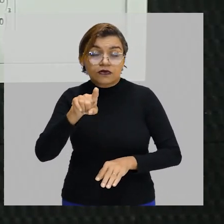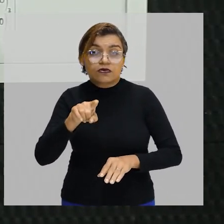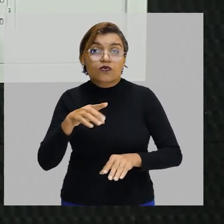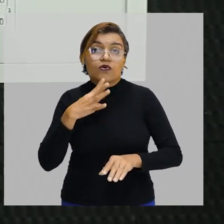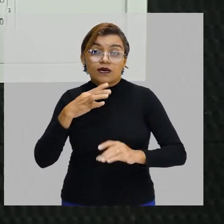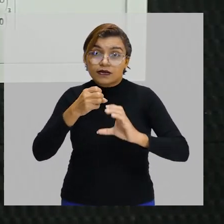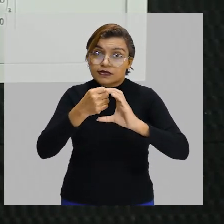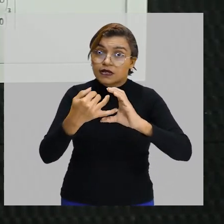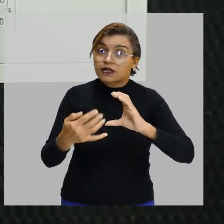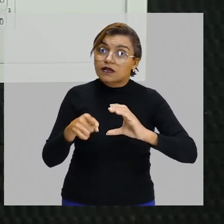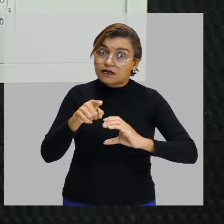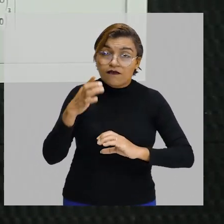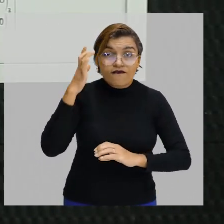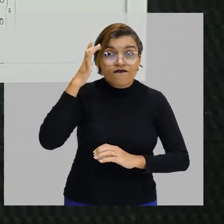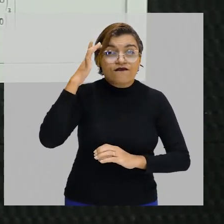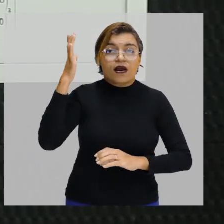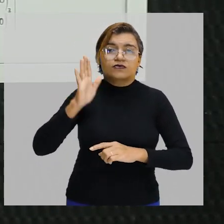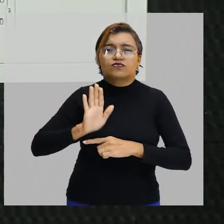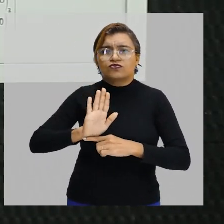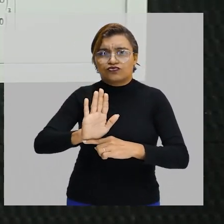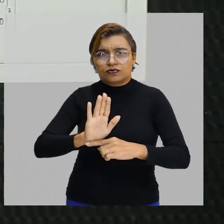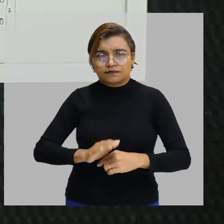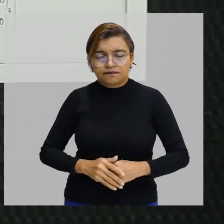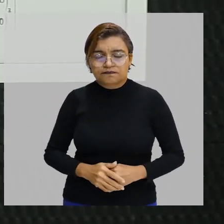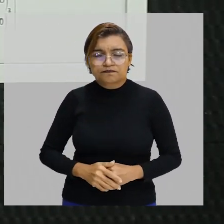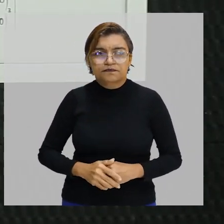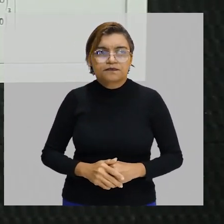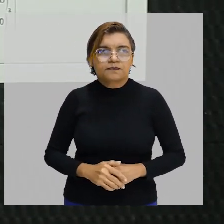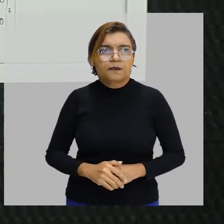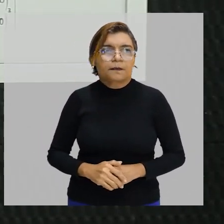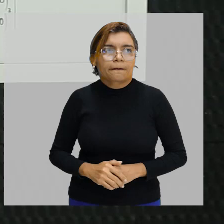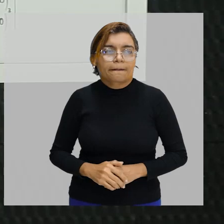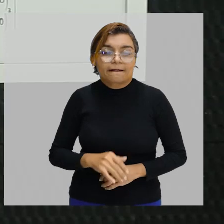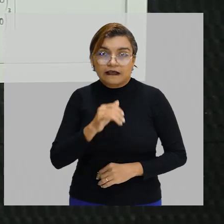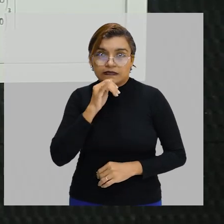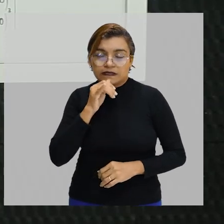isso facilita. Tá? Então, vou calcular aqui o determinante de A.